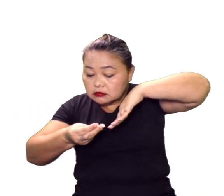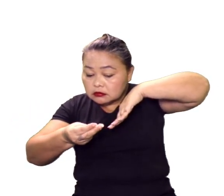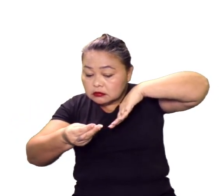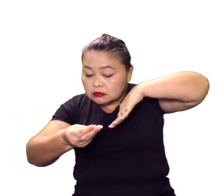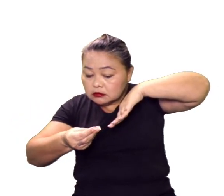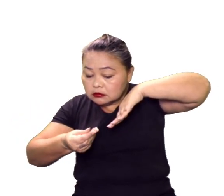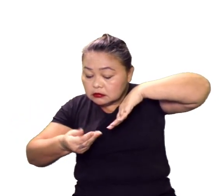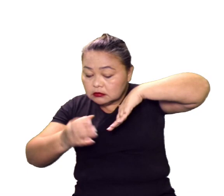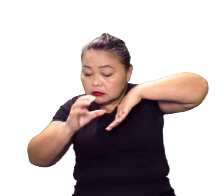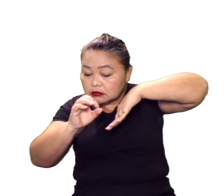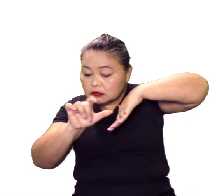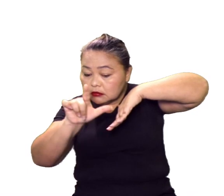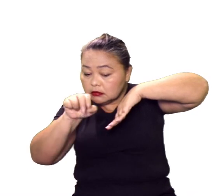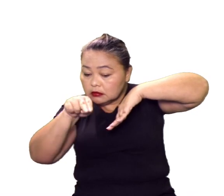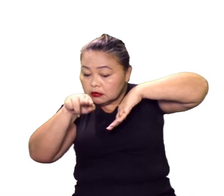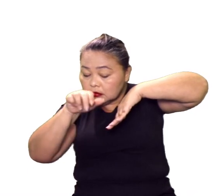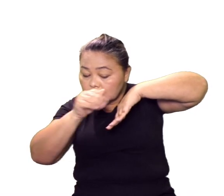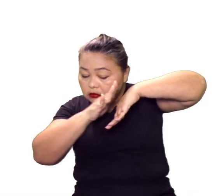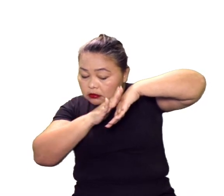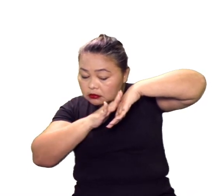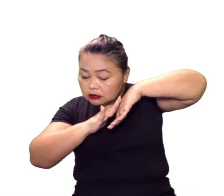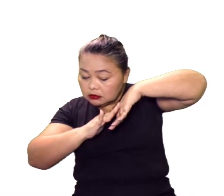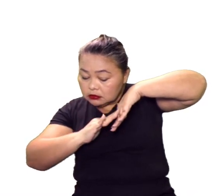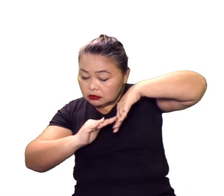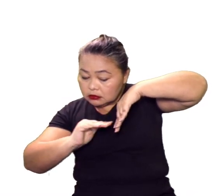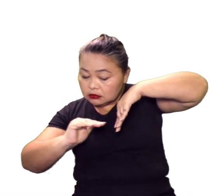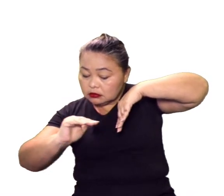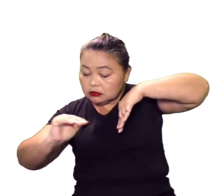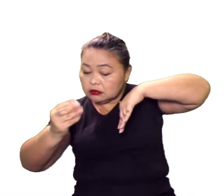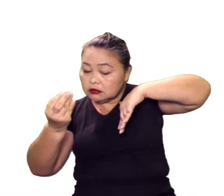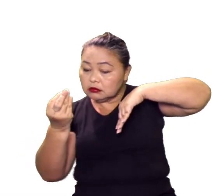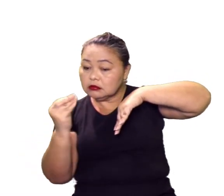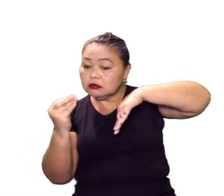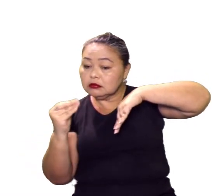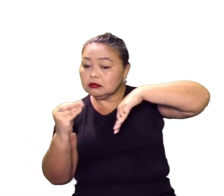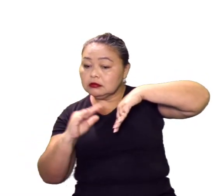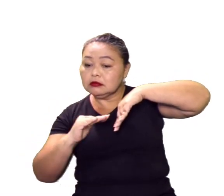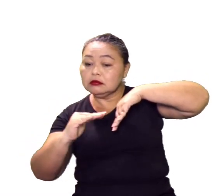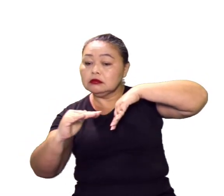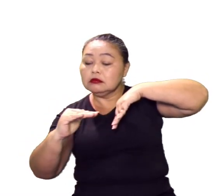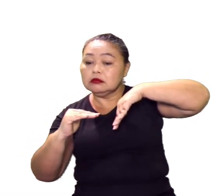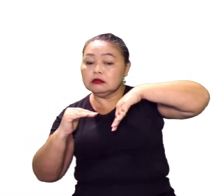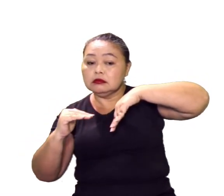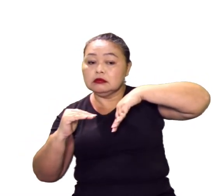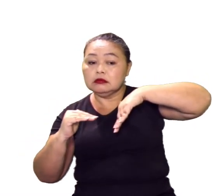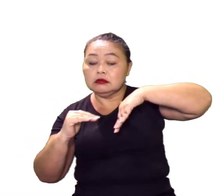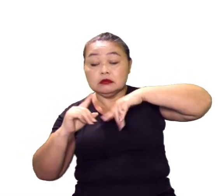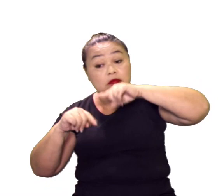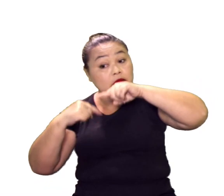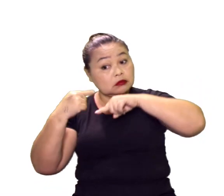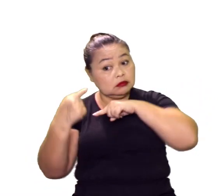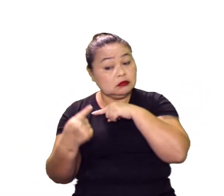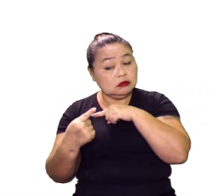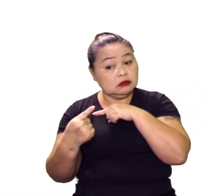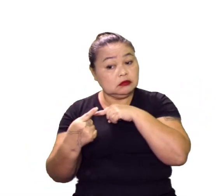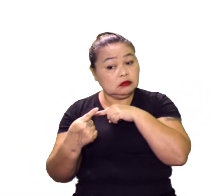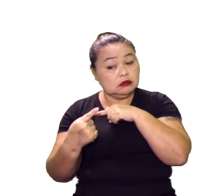colinas amplas e suaves, resultante de um preenchimento sedimentar e posterior